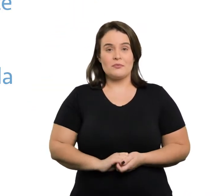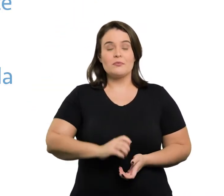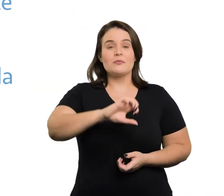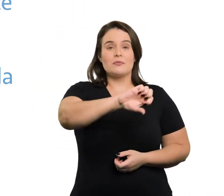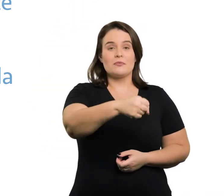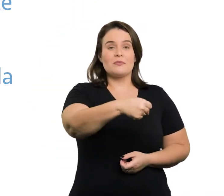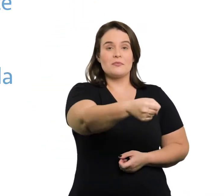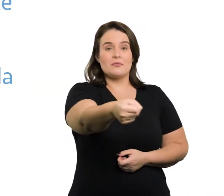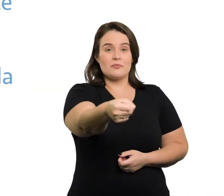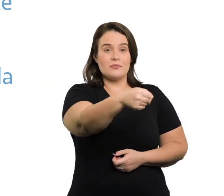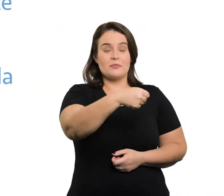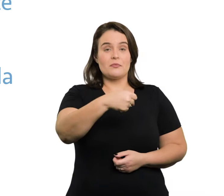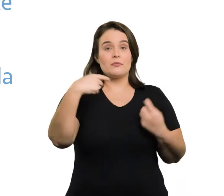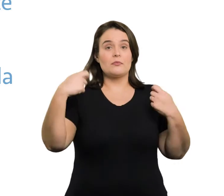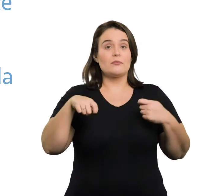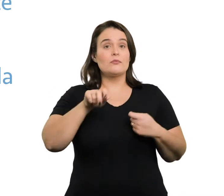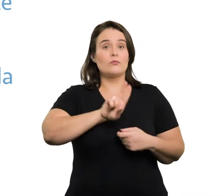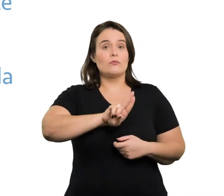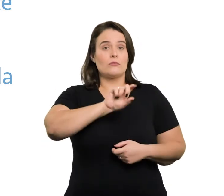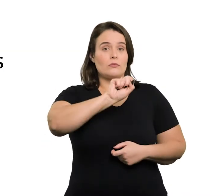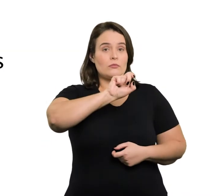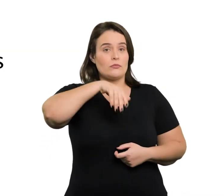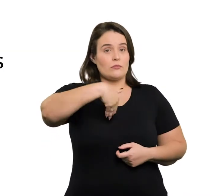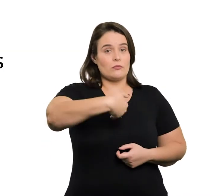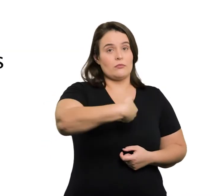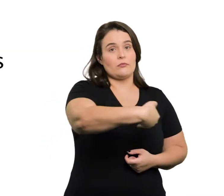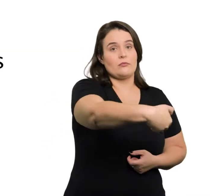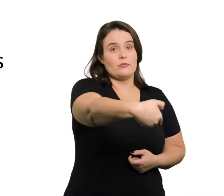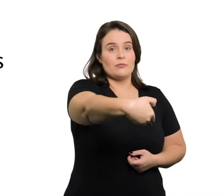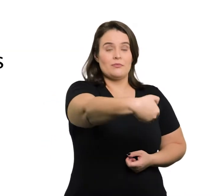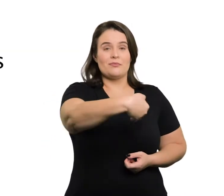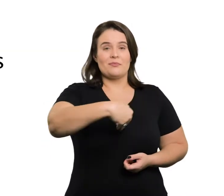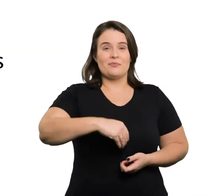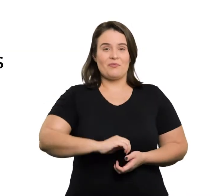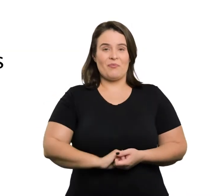devem possibilitar seu uso com o dorso da mão.